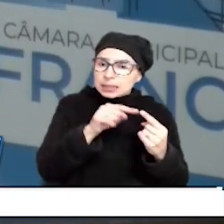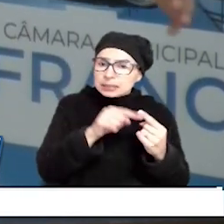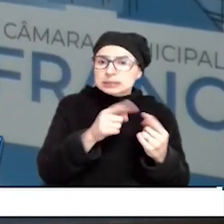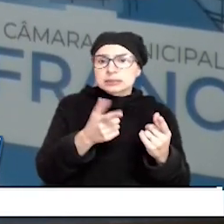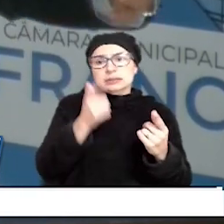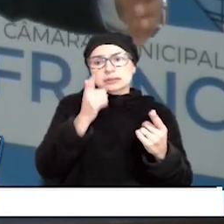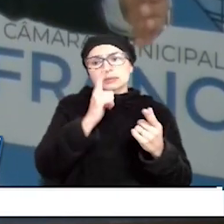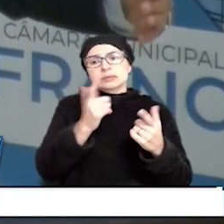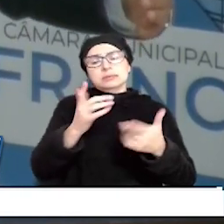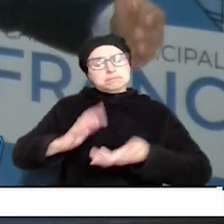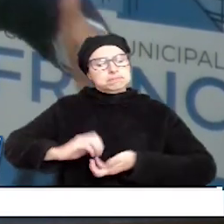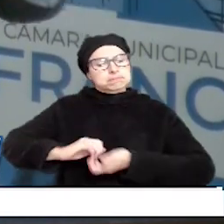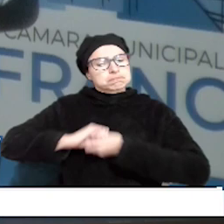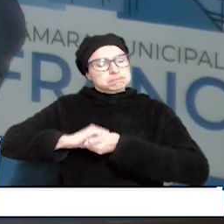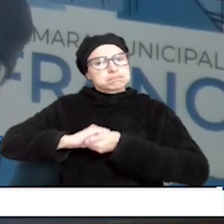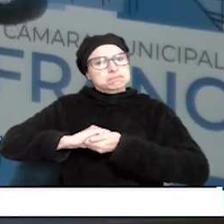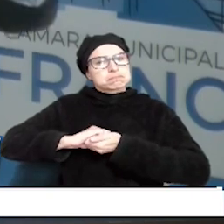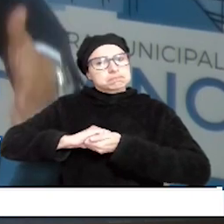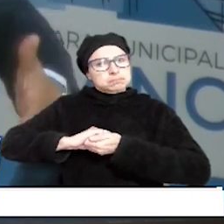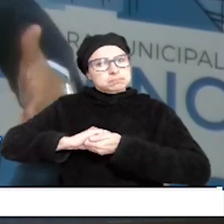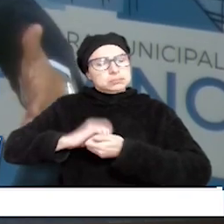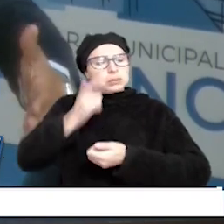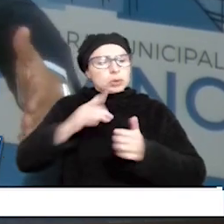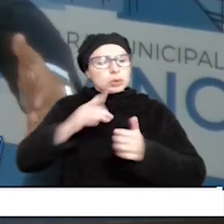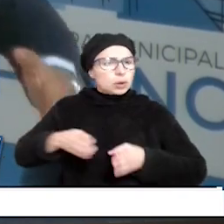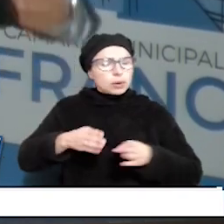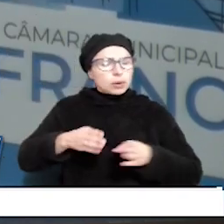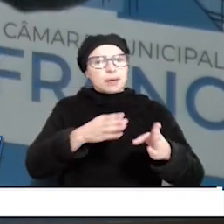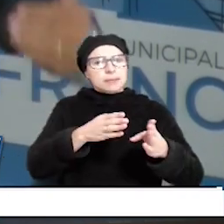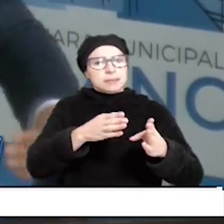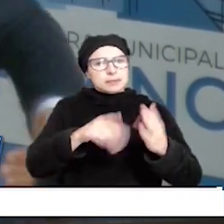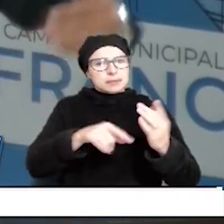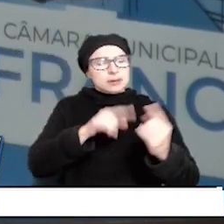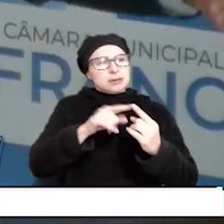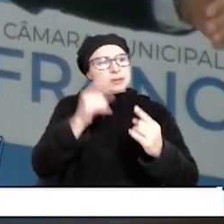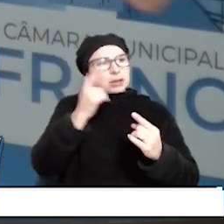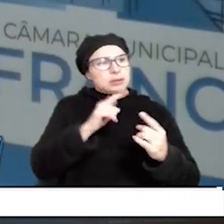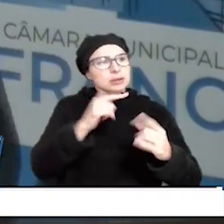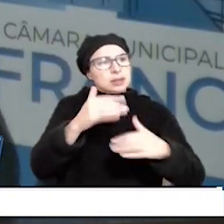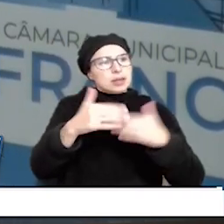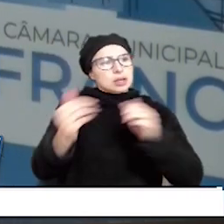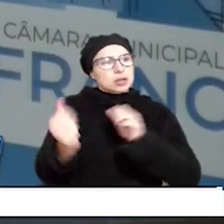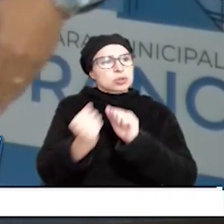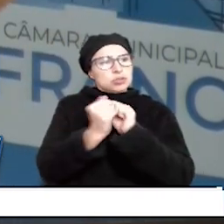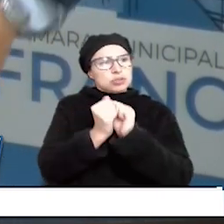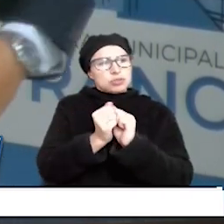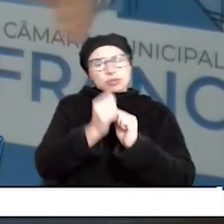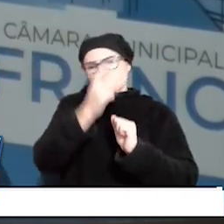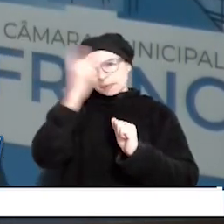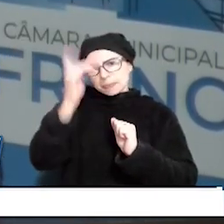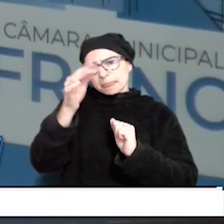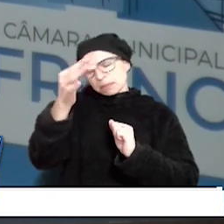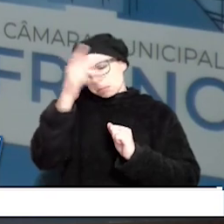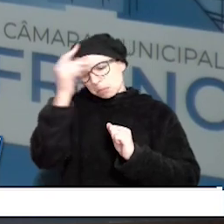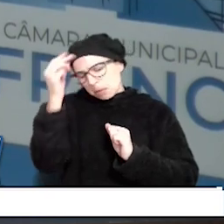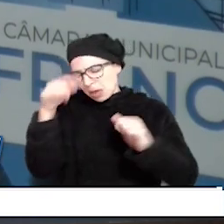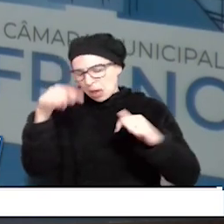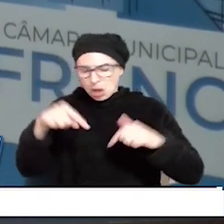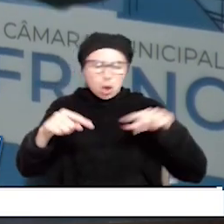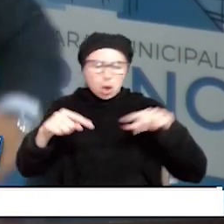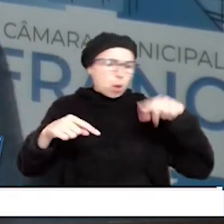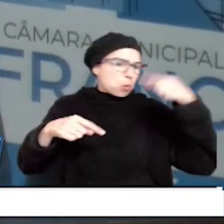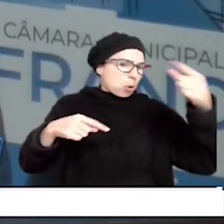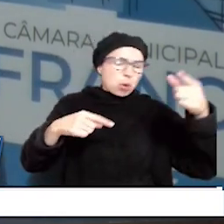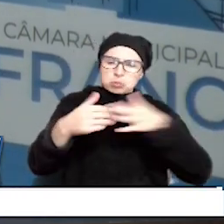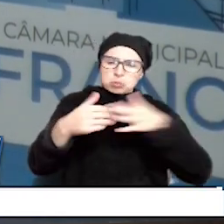as mãos e achar um caminho para que a gente faça, junto com quem for o prefeito de agora, o próximo, ou os outros